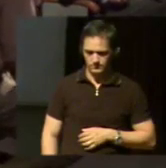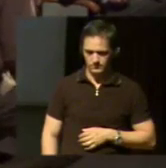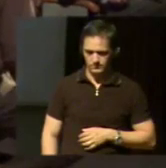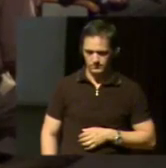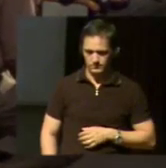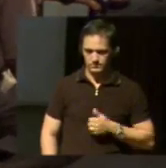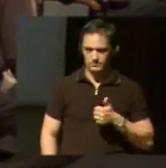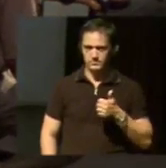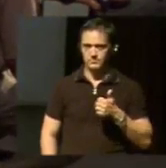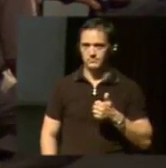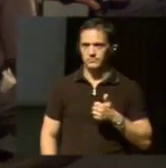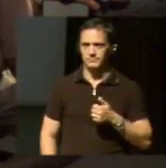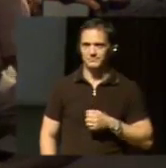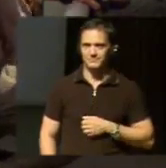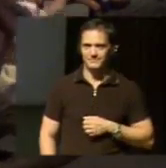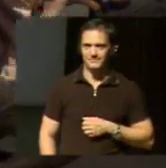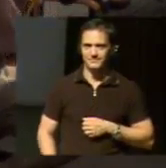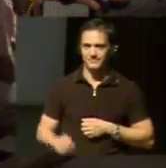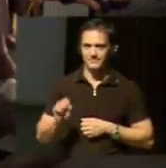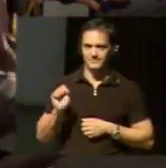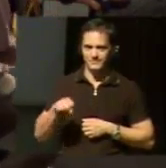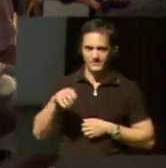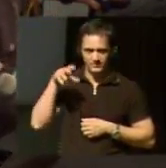Estão me ouvindo agora?